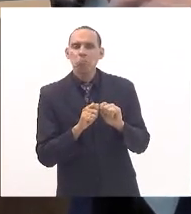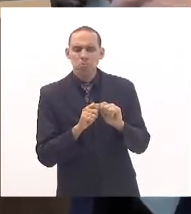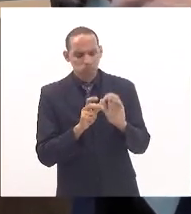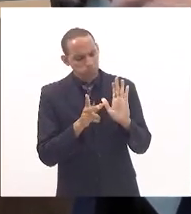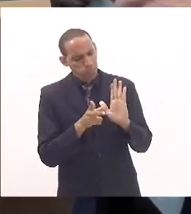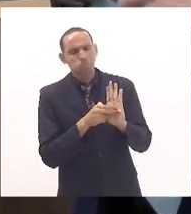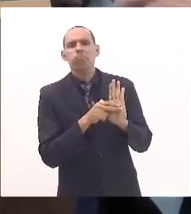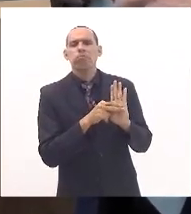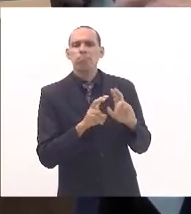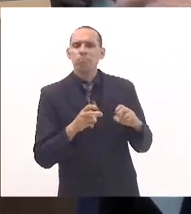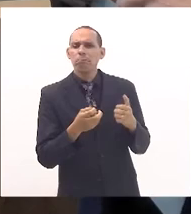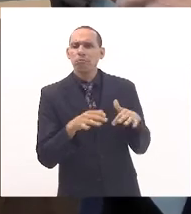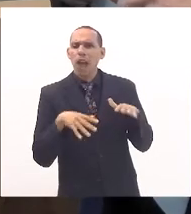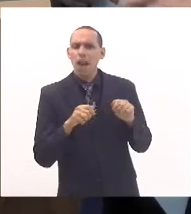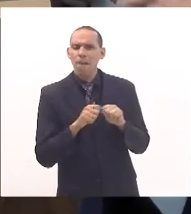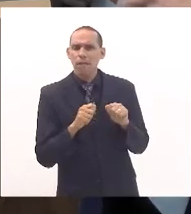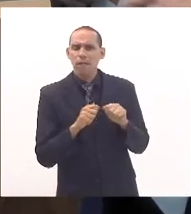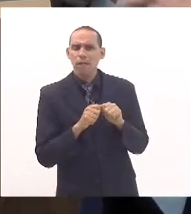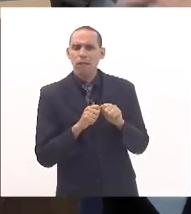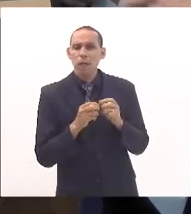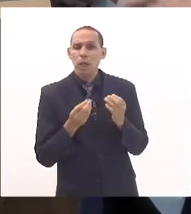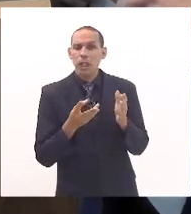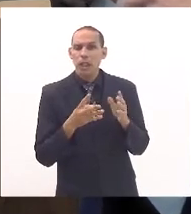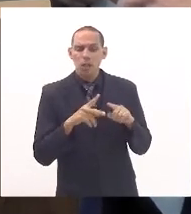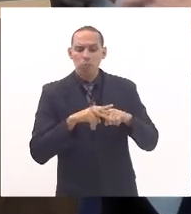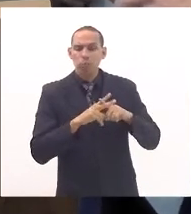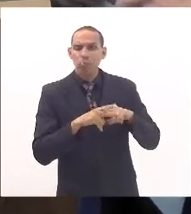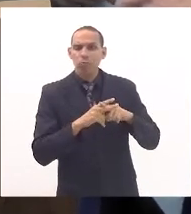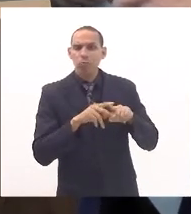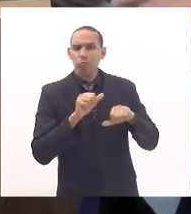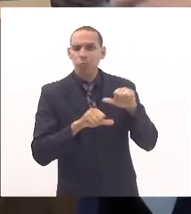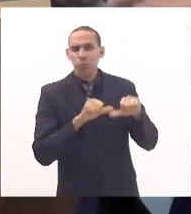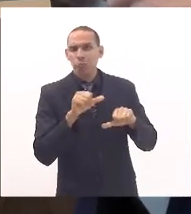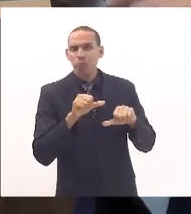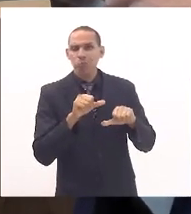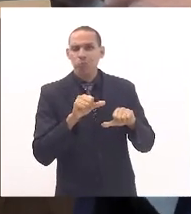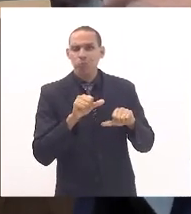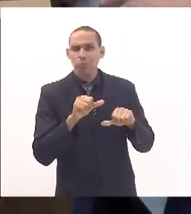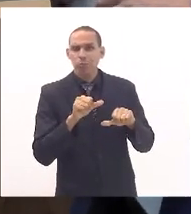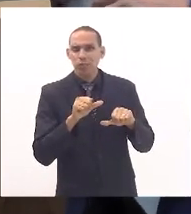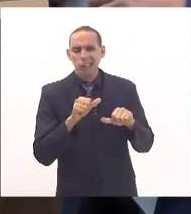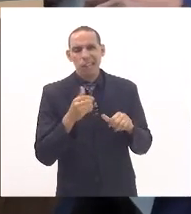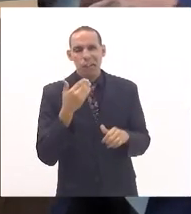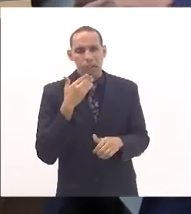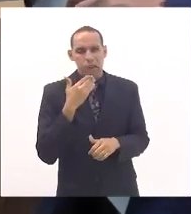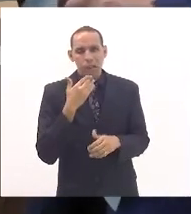fez emenda de plenário para corrigir essa falha.